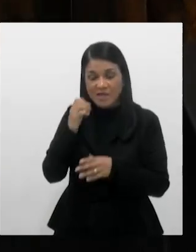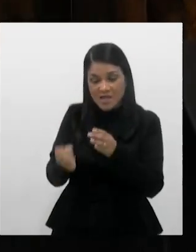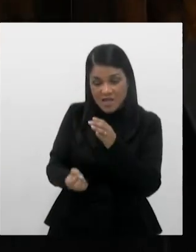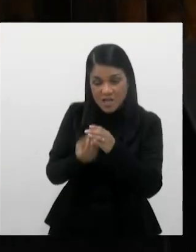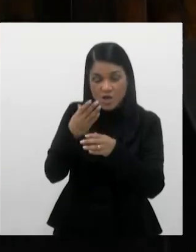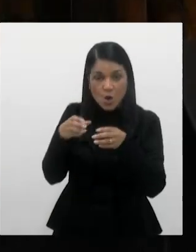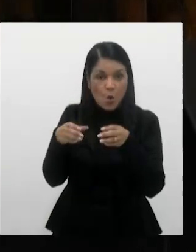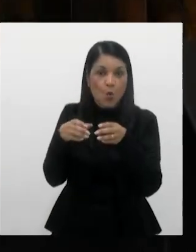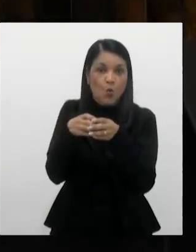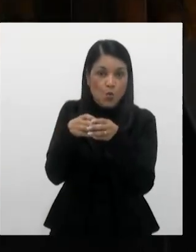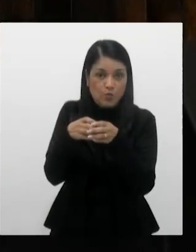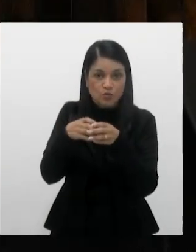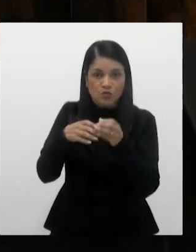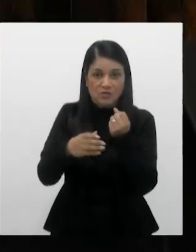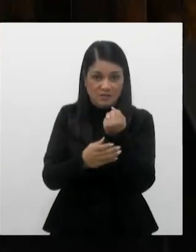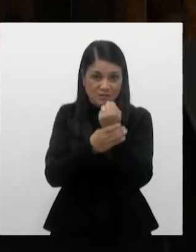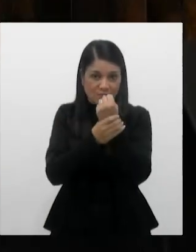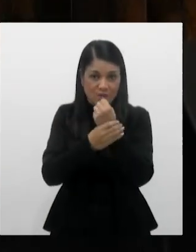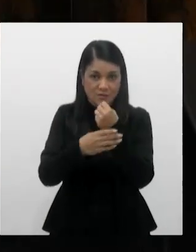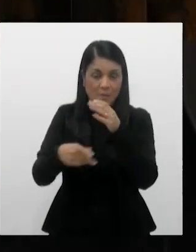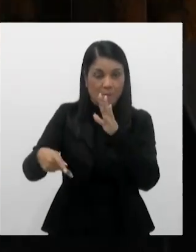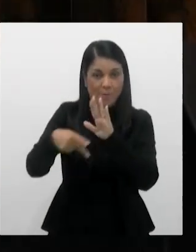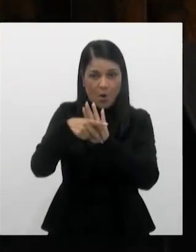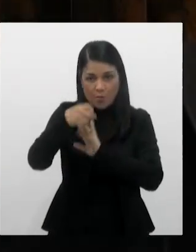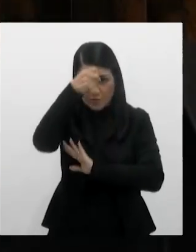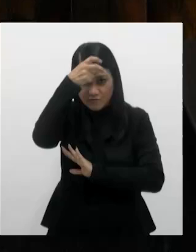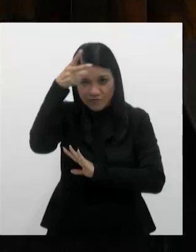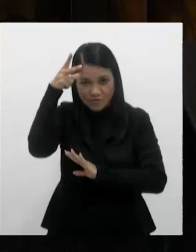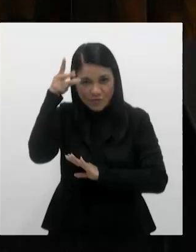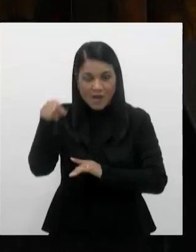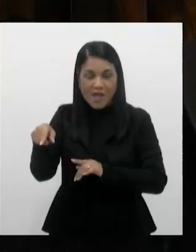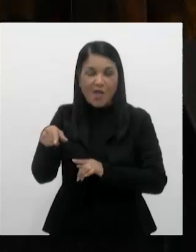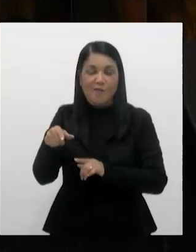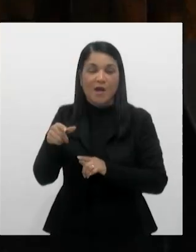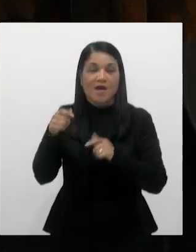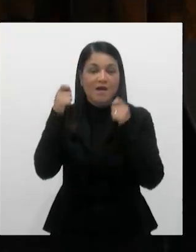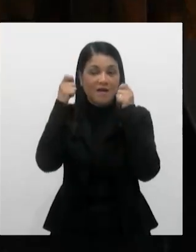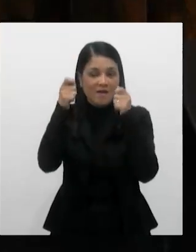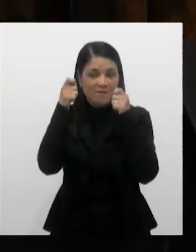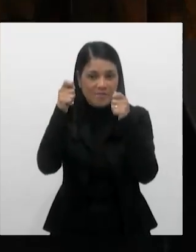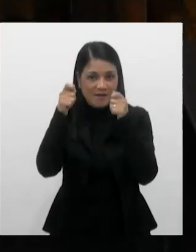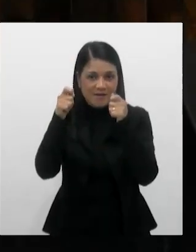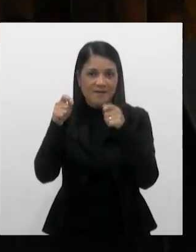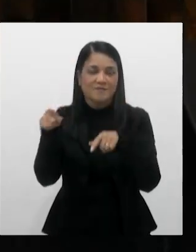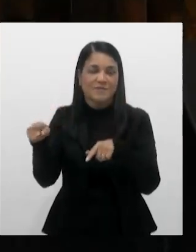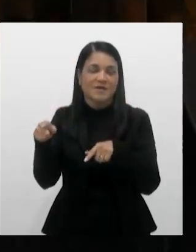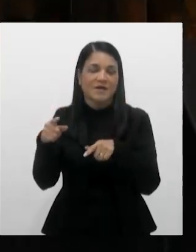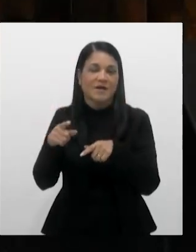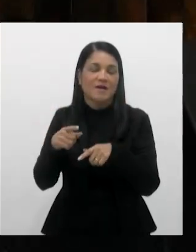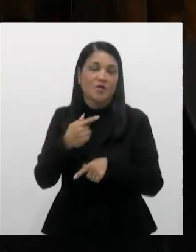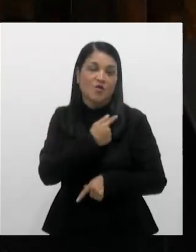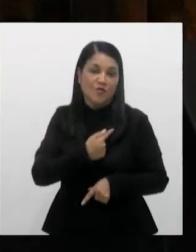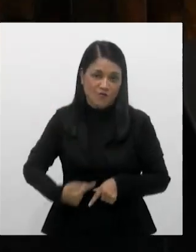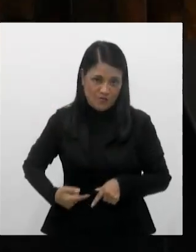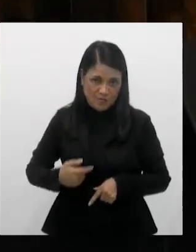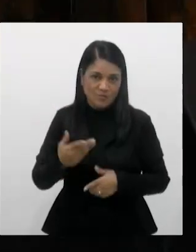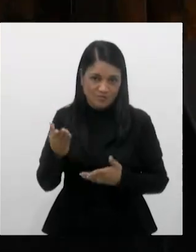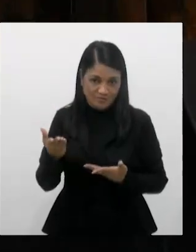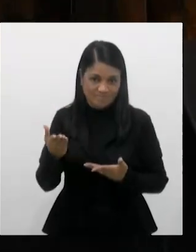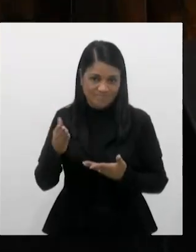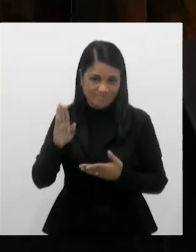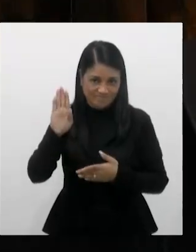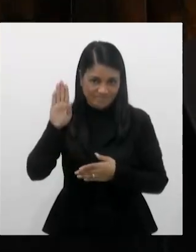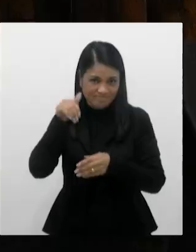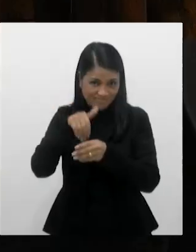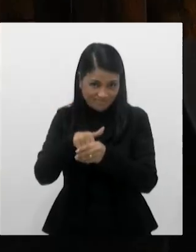Segurança, que é um pilar de sua campanha pré-eleitoral para o governo do estado, e bota a população para pagar, porque o custeio vai sair da